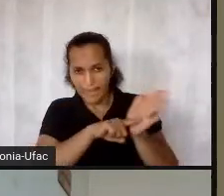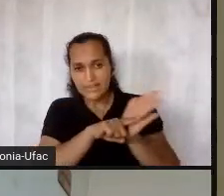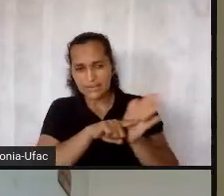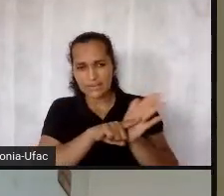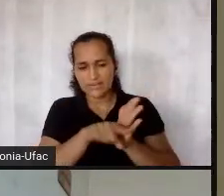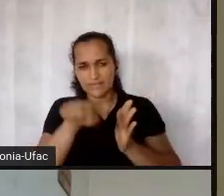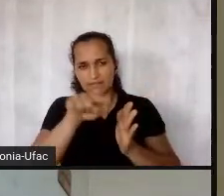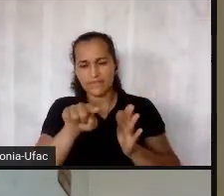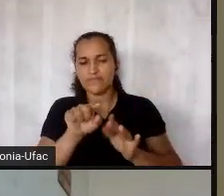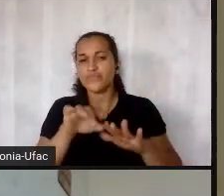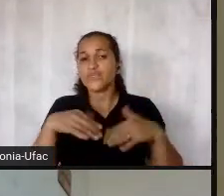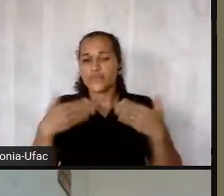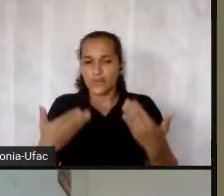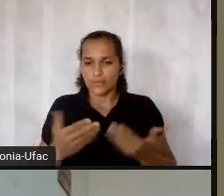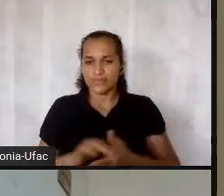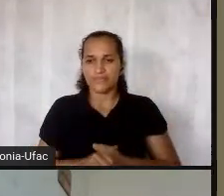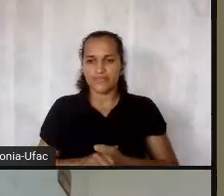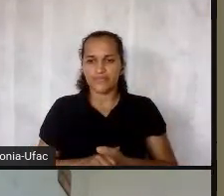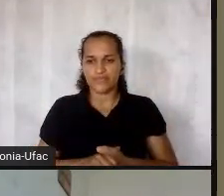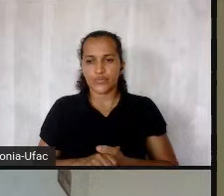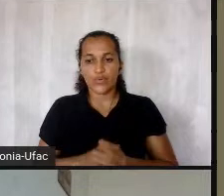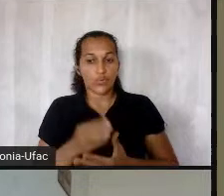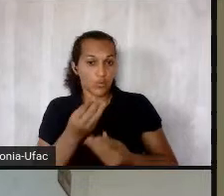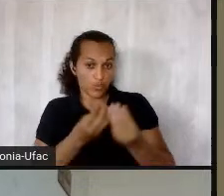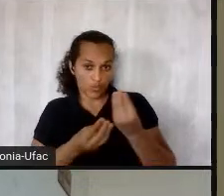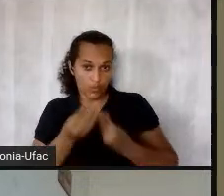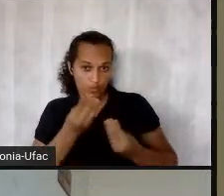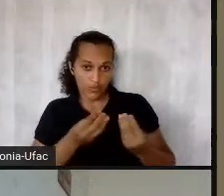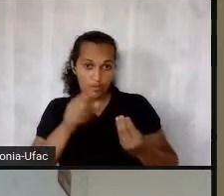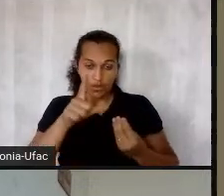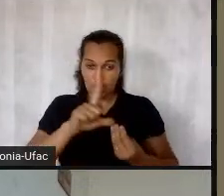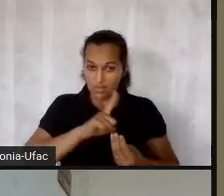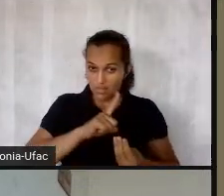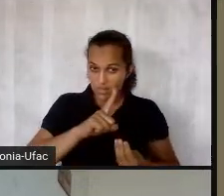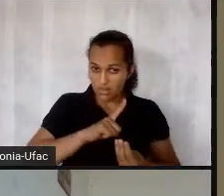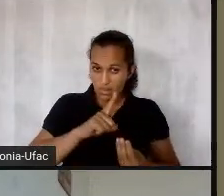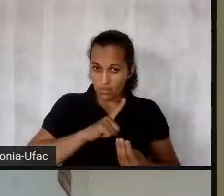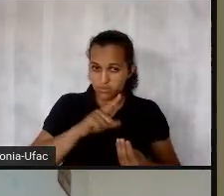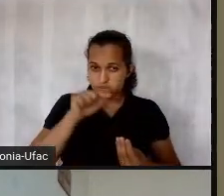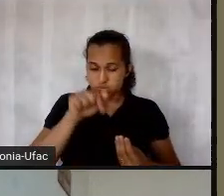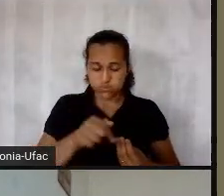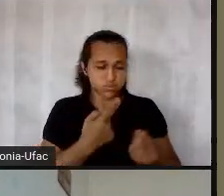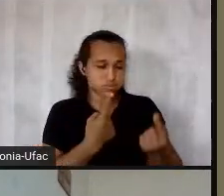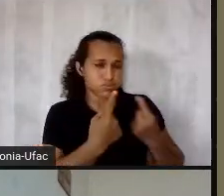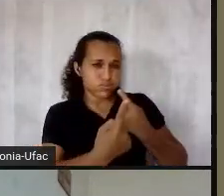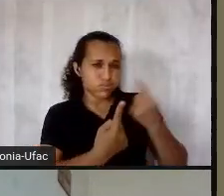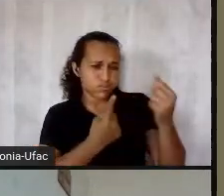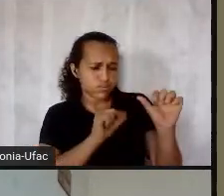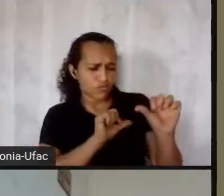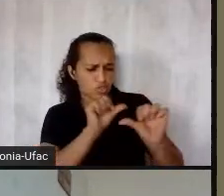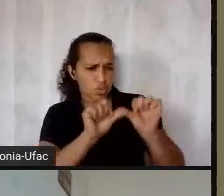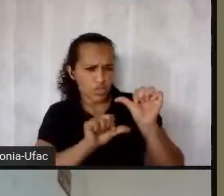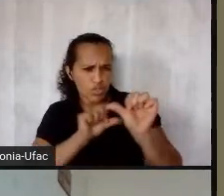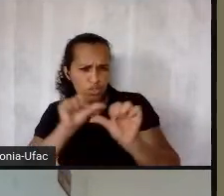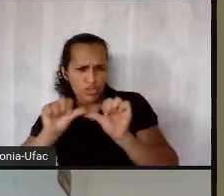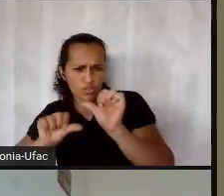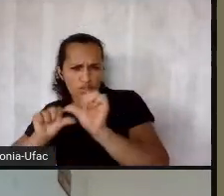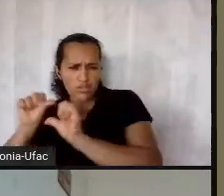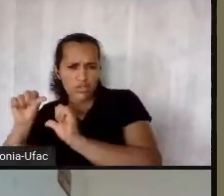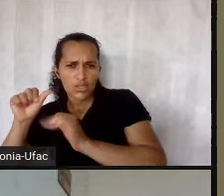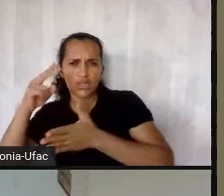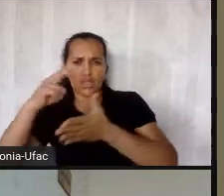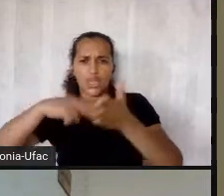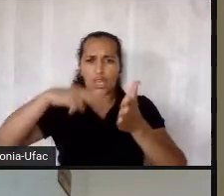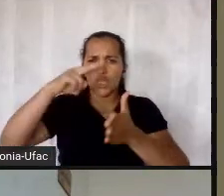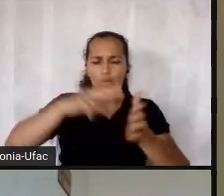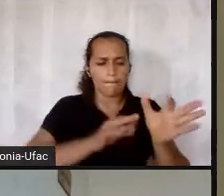foi a seguinte. Em que medida houve deslocamentos nos discursos sobre leitura nos planos